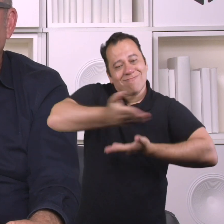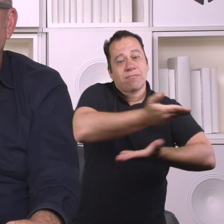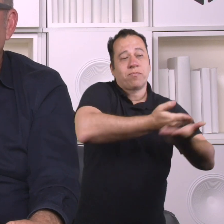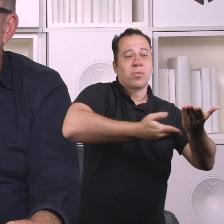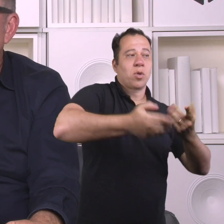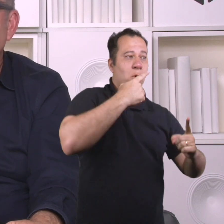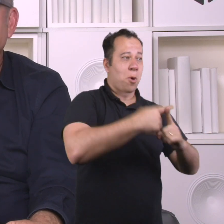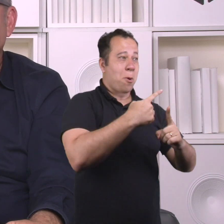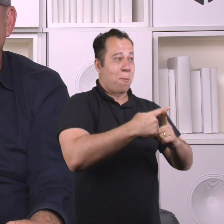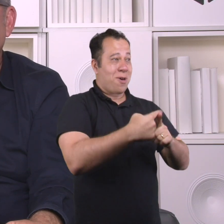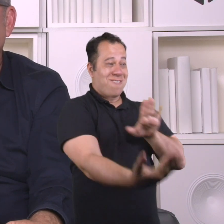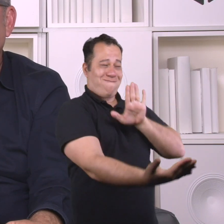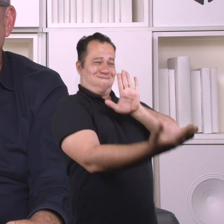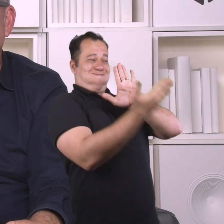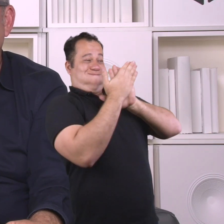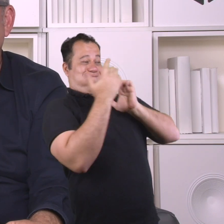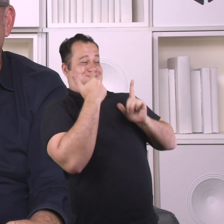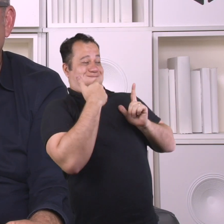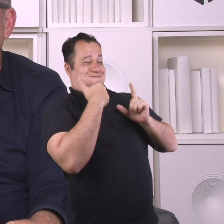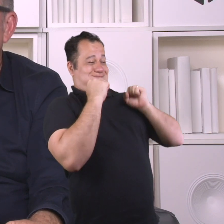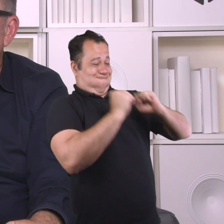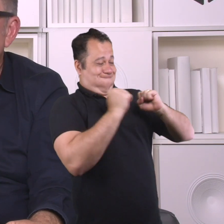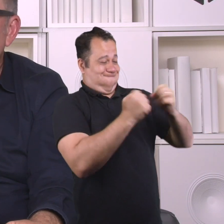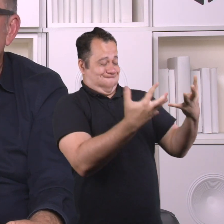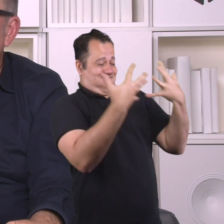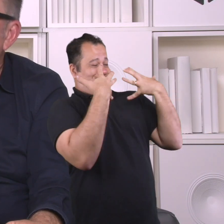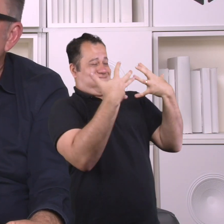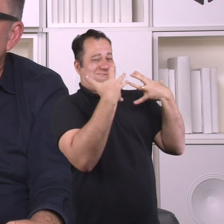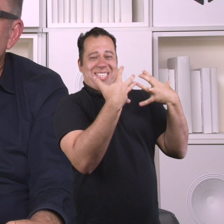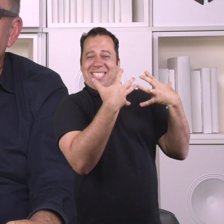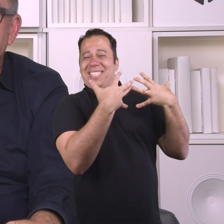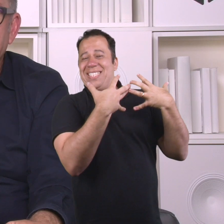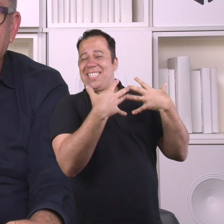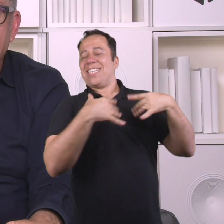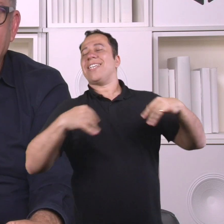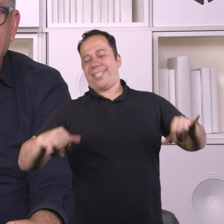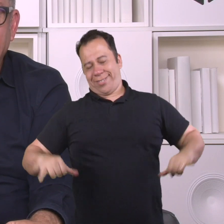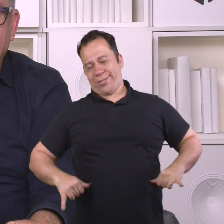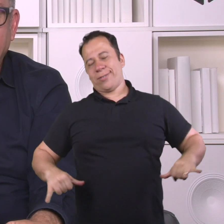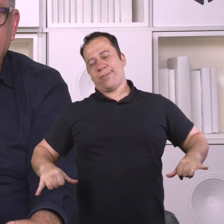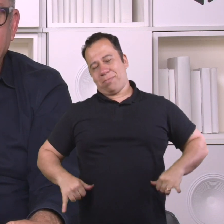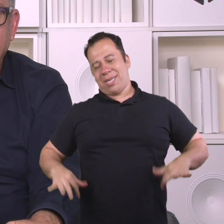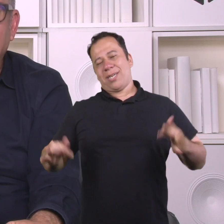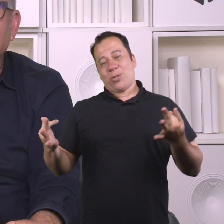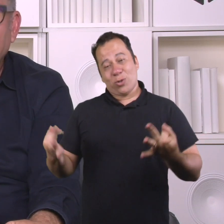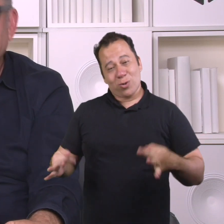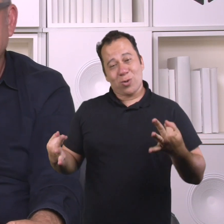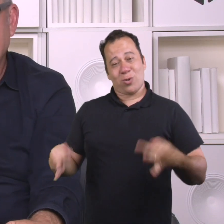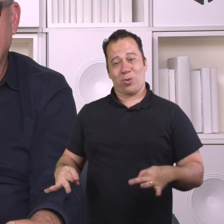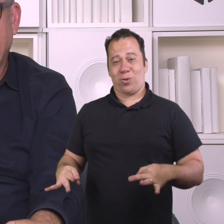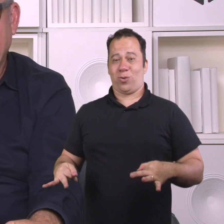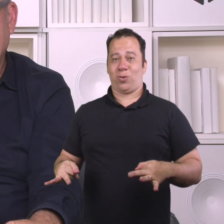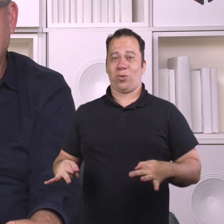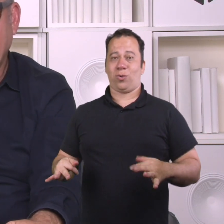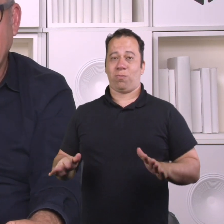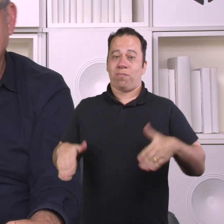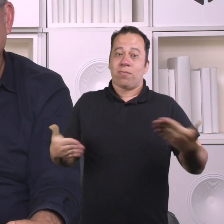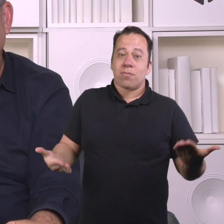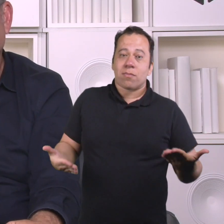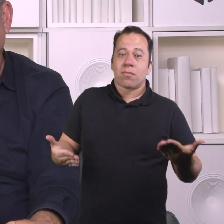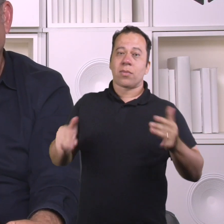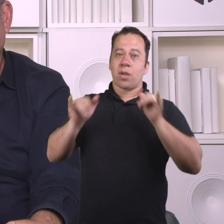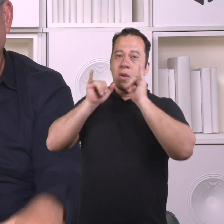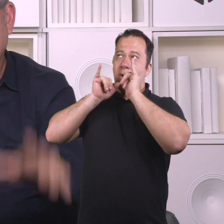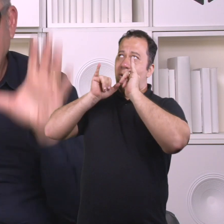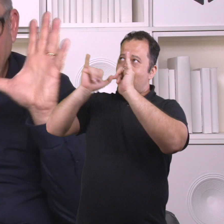sofre, se machuca, às vezes é ferido, ferida. Então, dar nome às